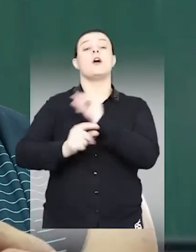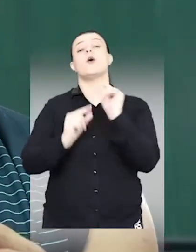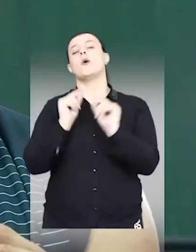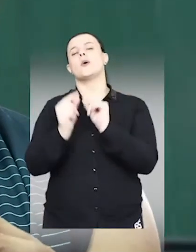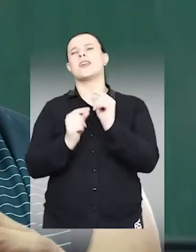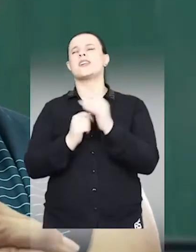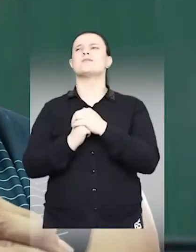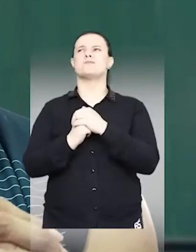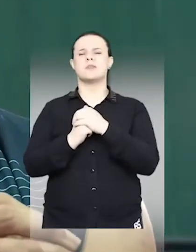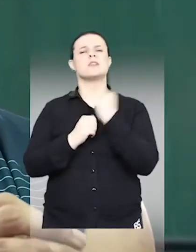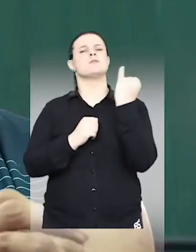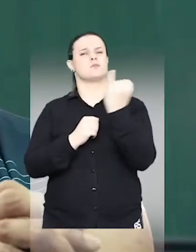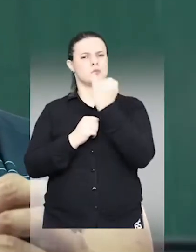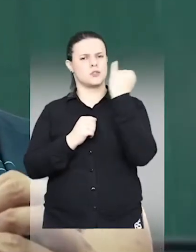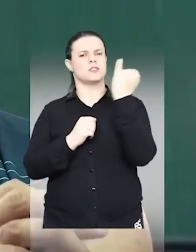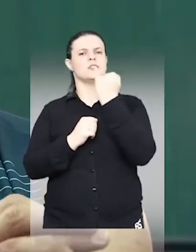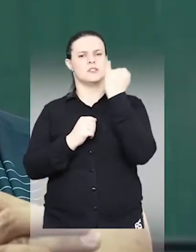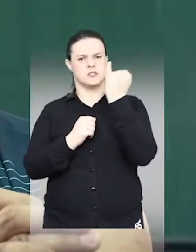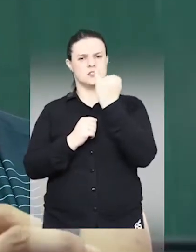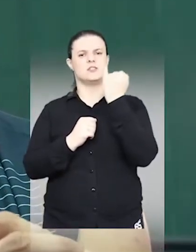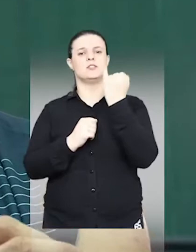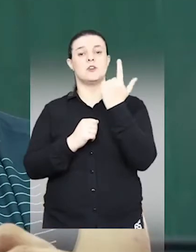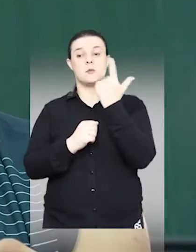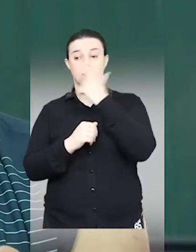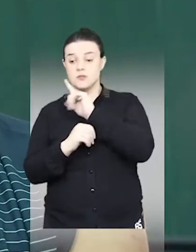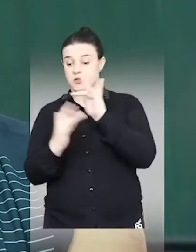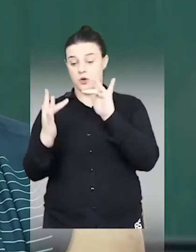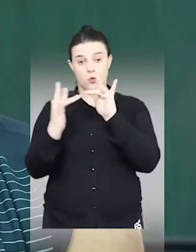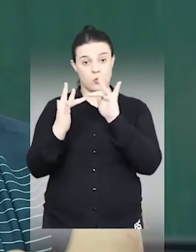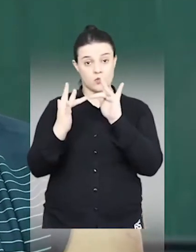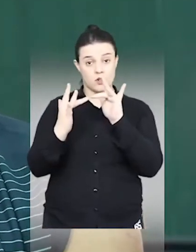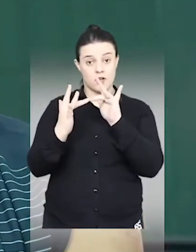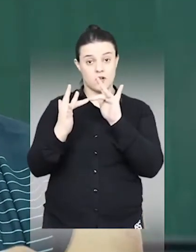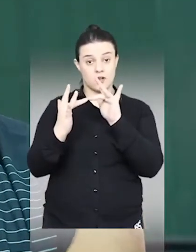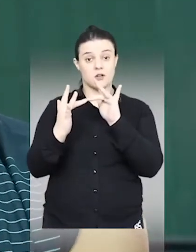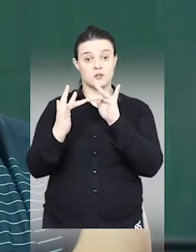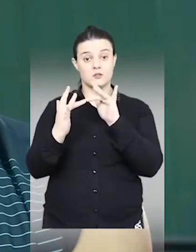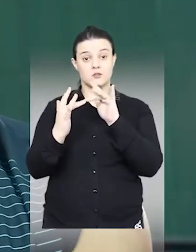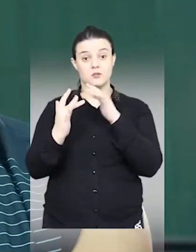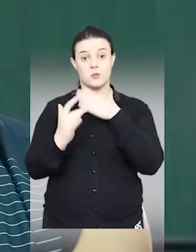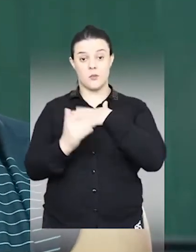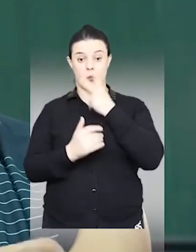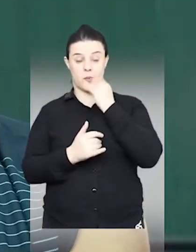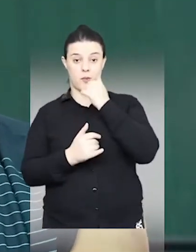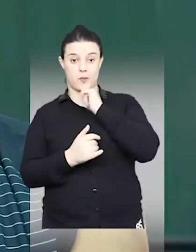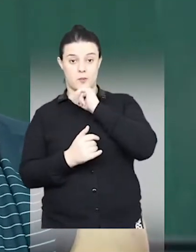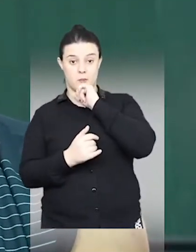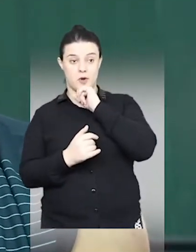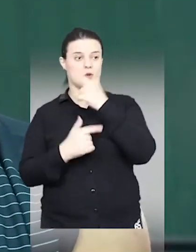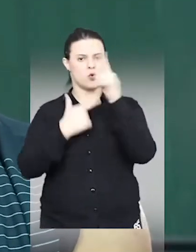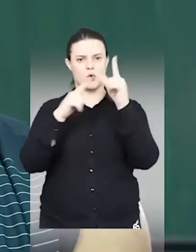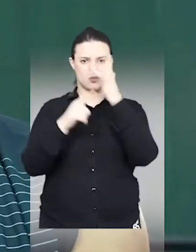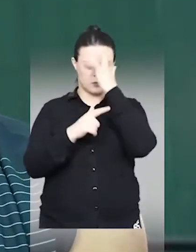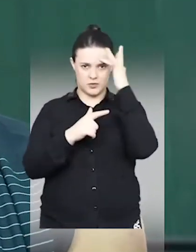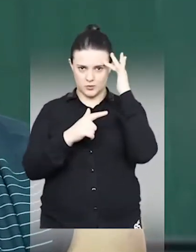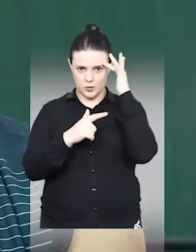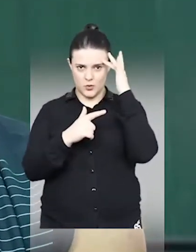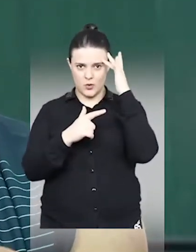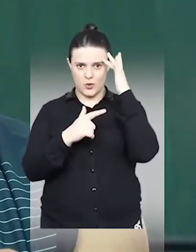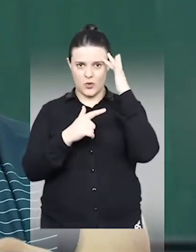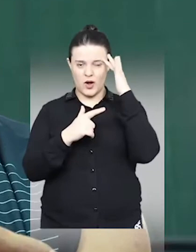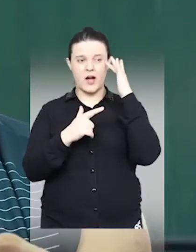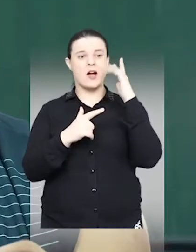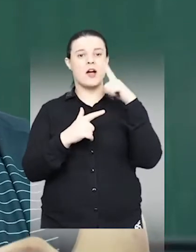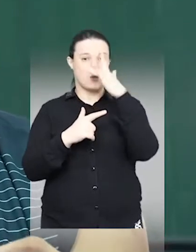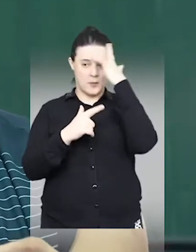e Gino. Acho que foi bem importante para ter contato com os meus pares, né, com outras pessoas com